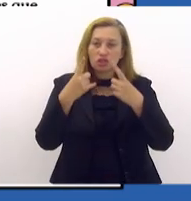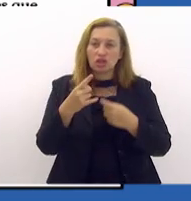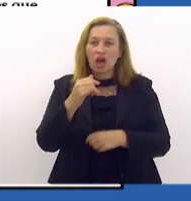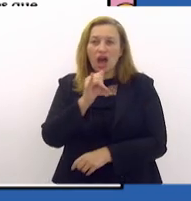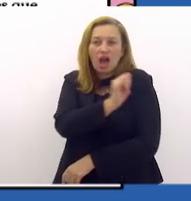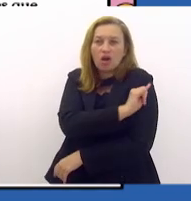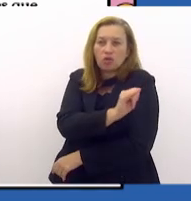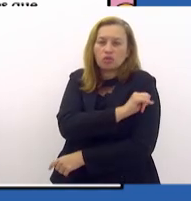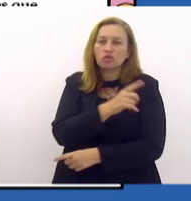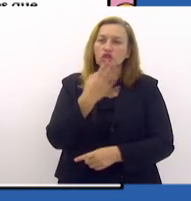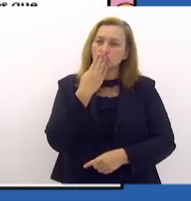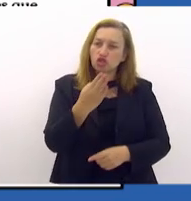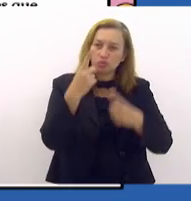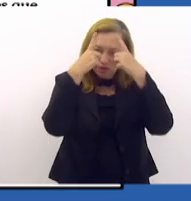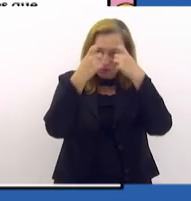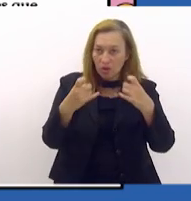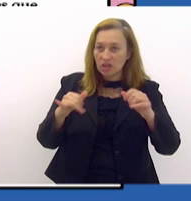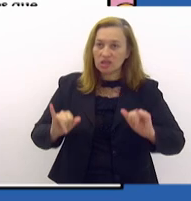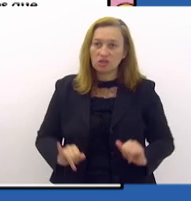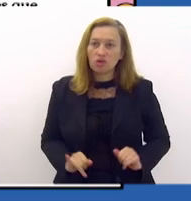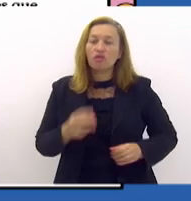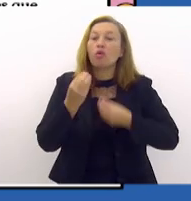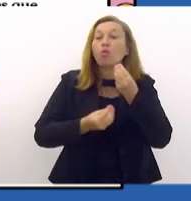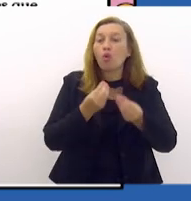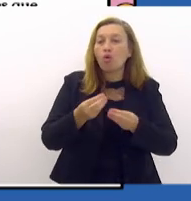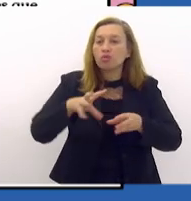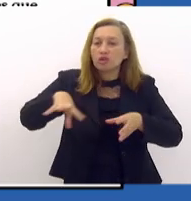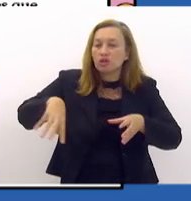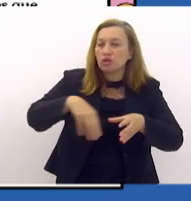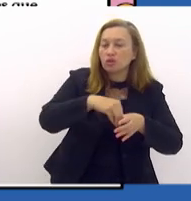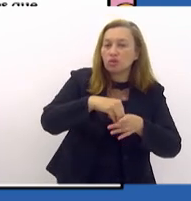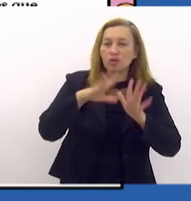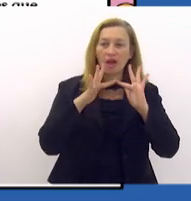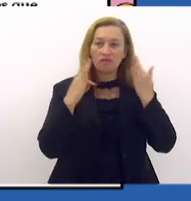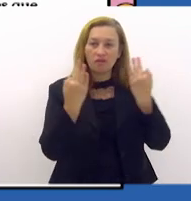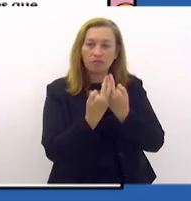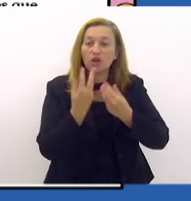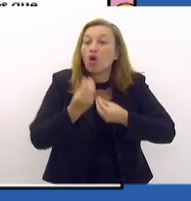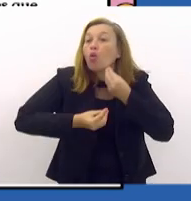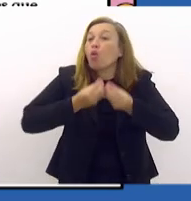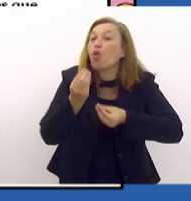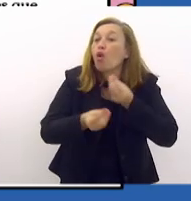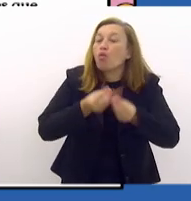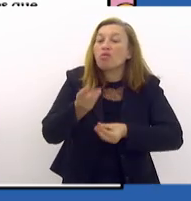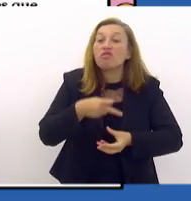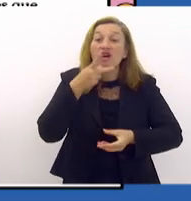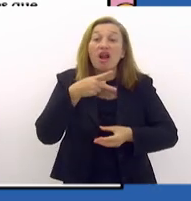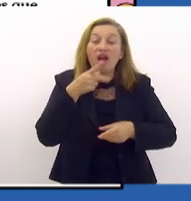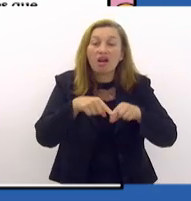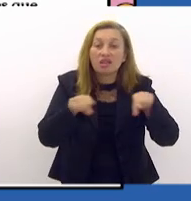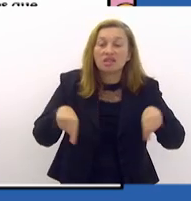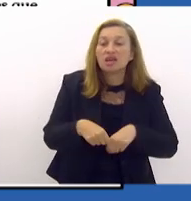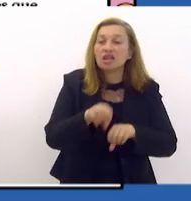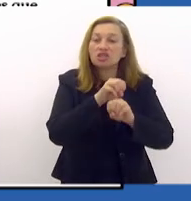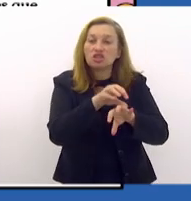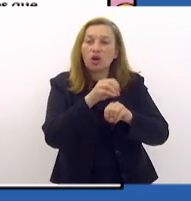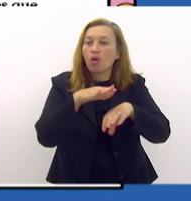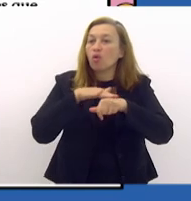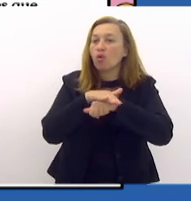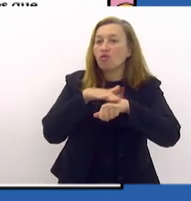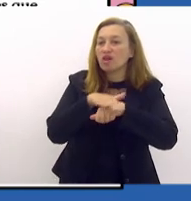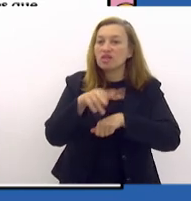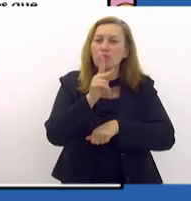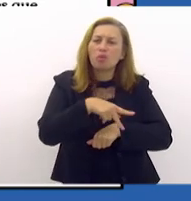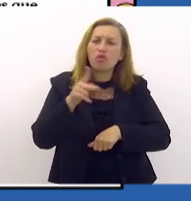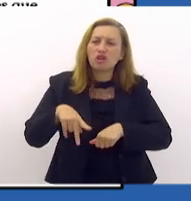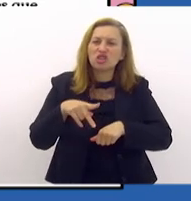violência? Como ela pode envolver a família? Como é que ela pode abordar isso em sala de aula com conversas? Professores